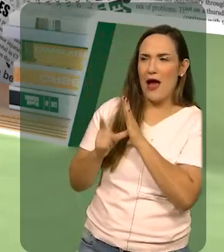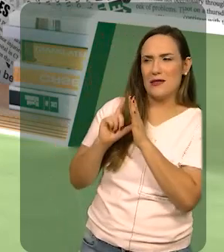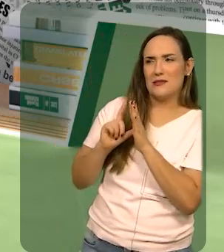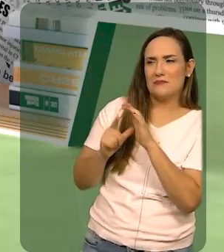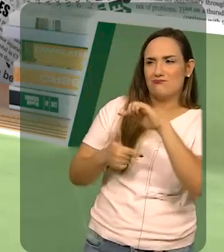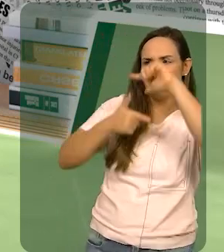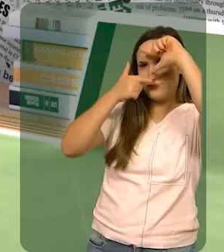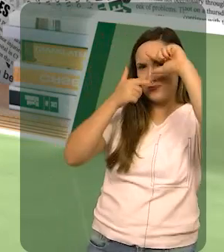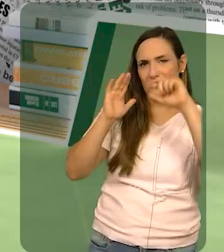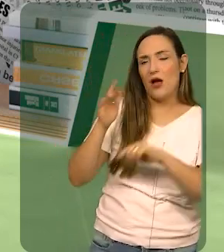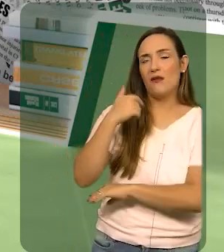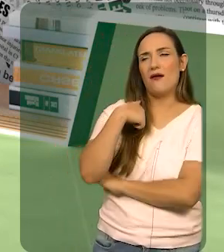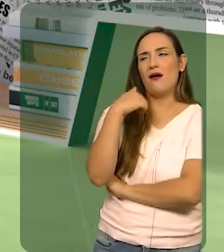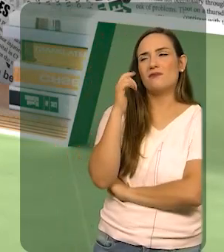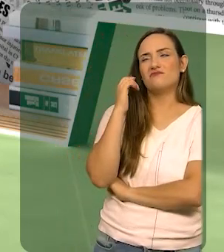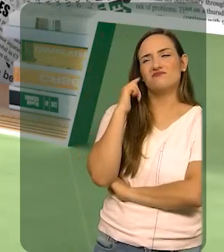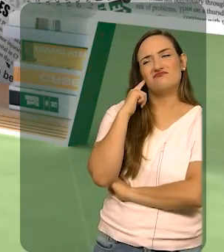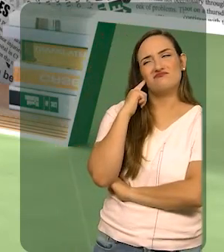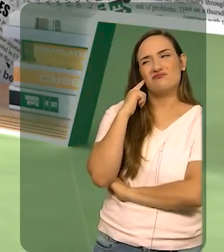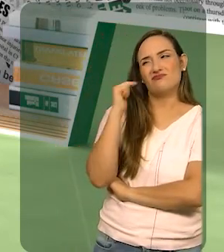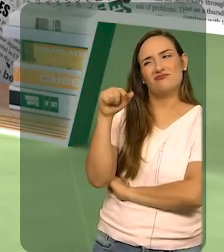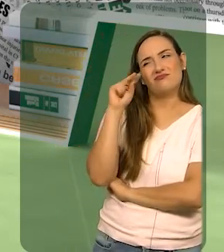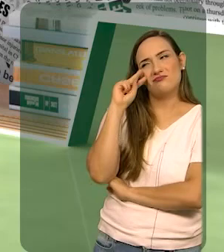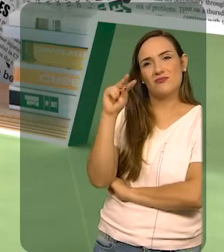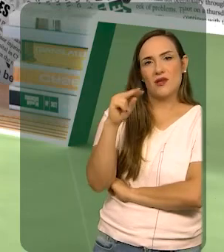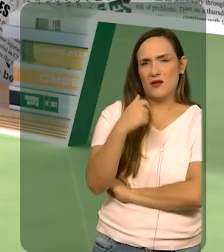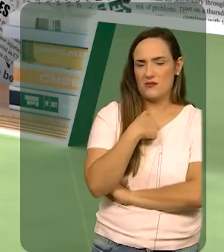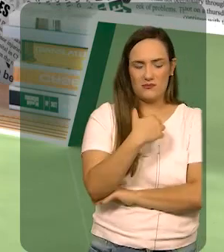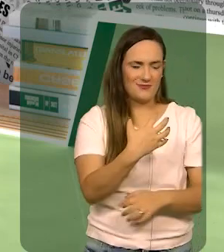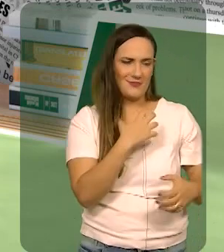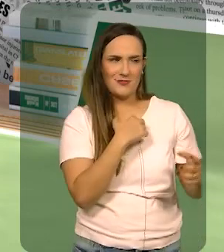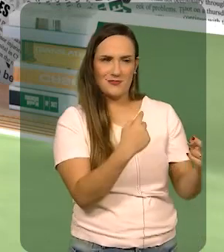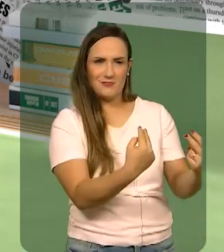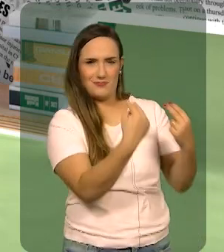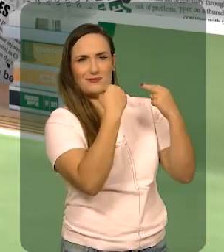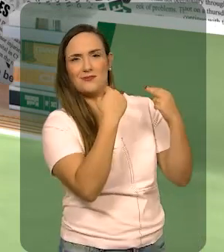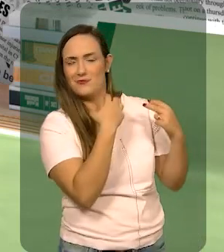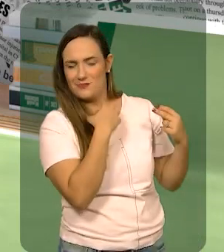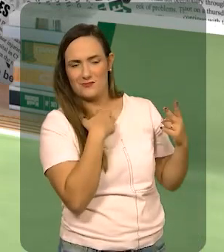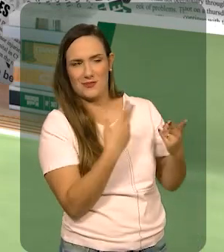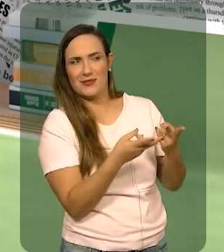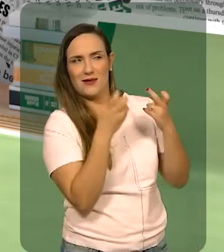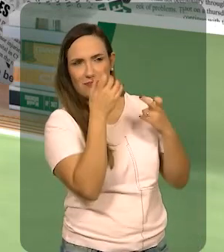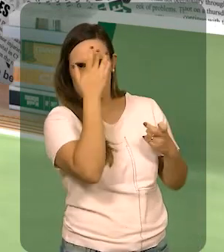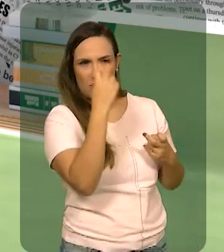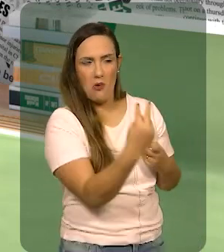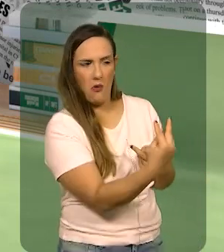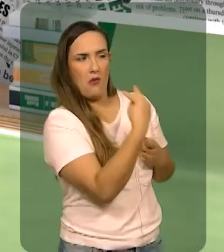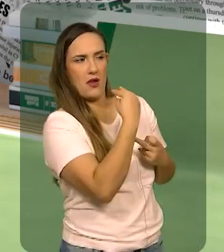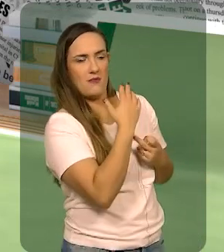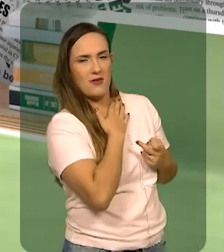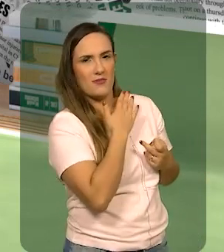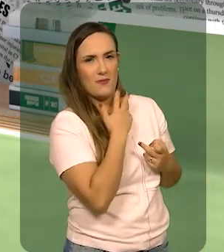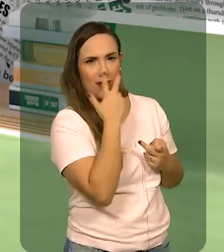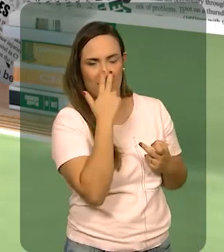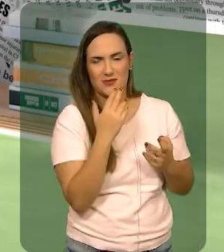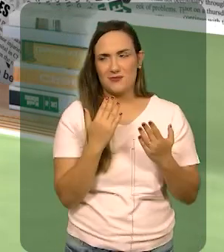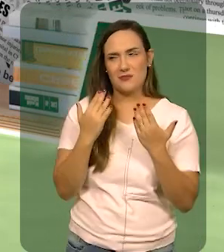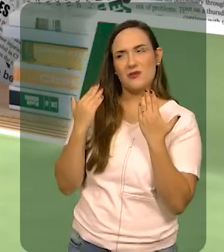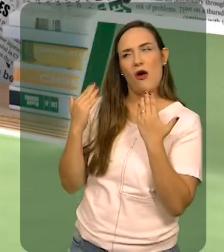que julgam ainda, né, pelo olhar você sente, né, a sociedade olhar com